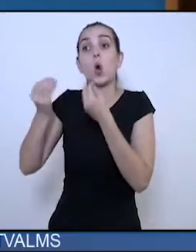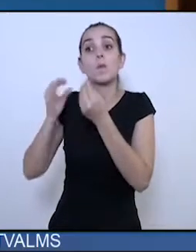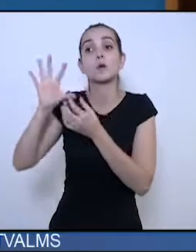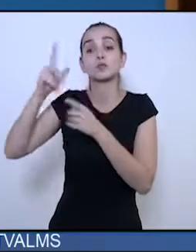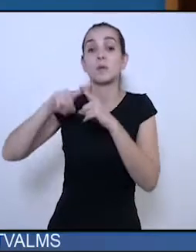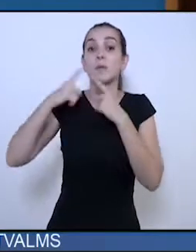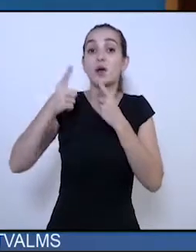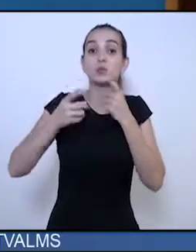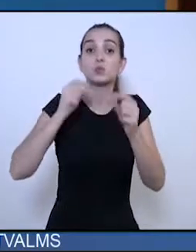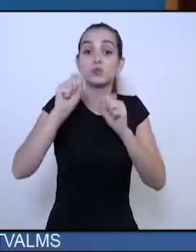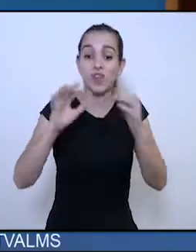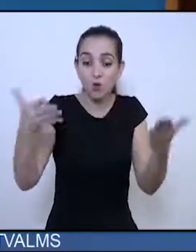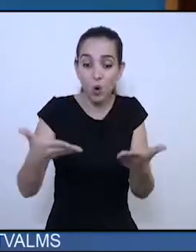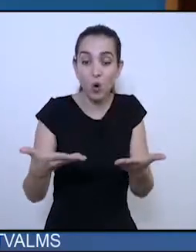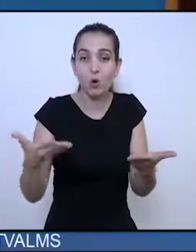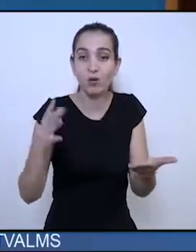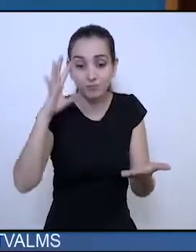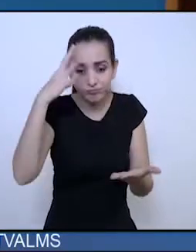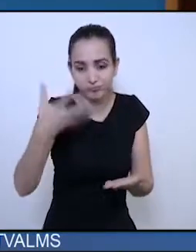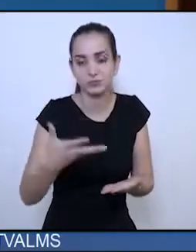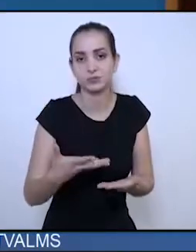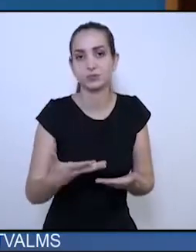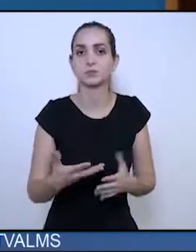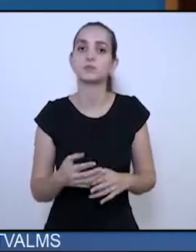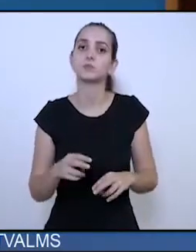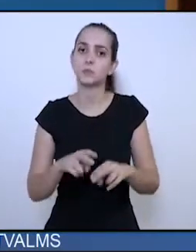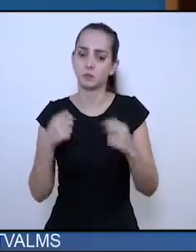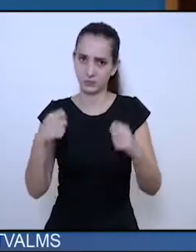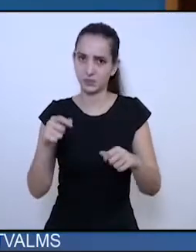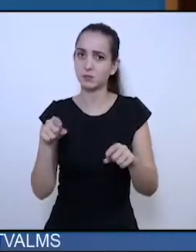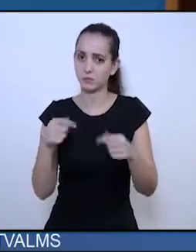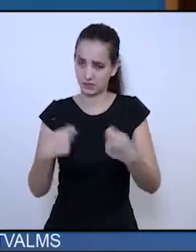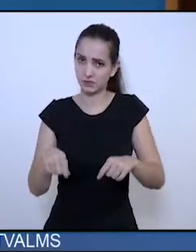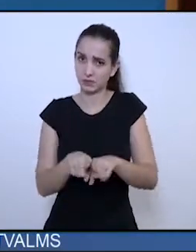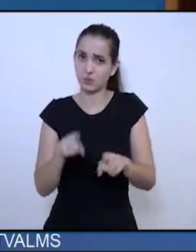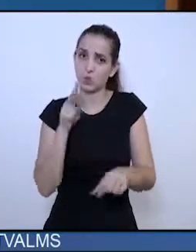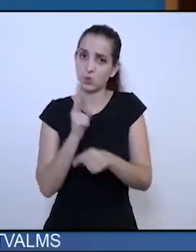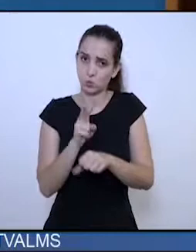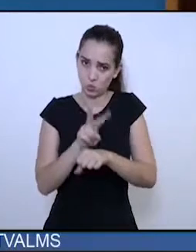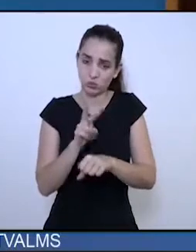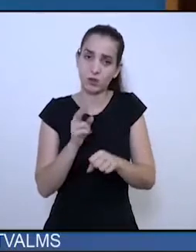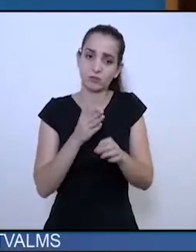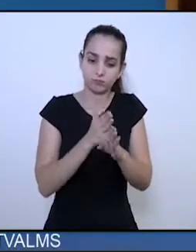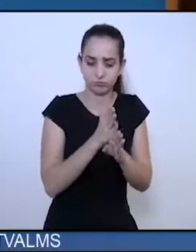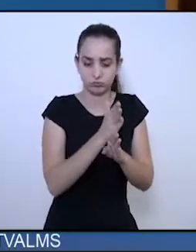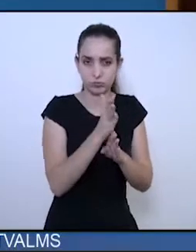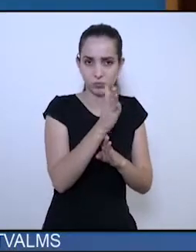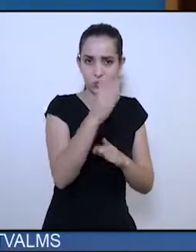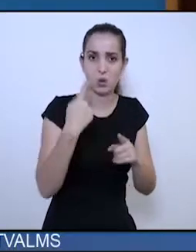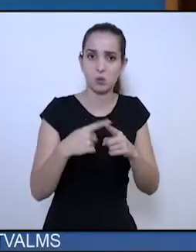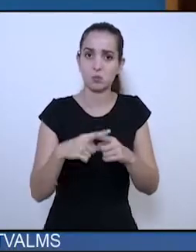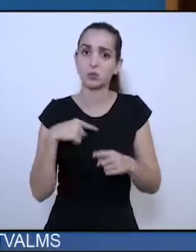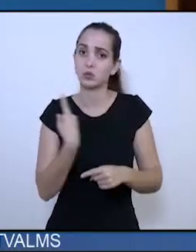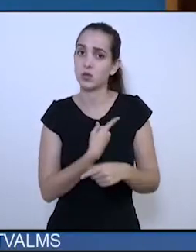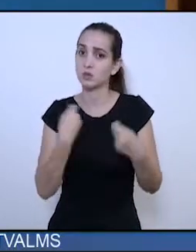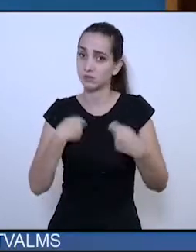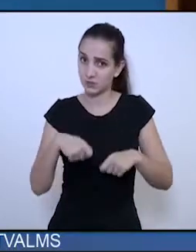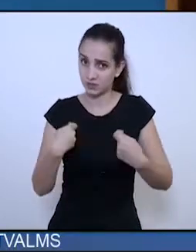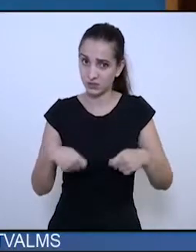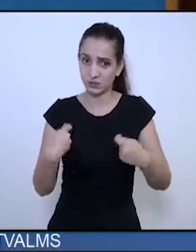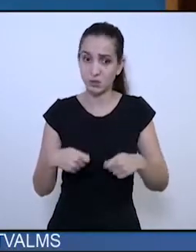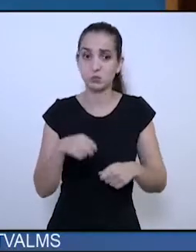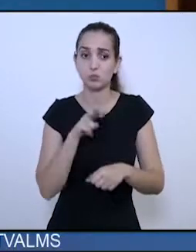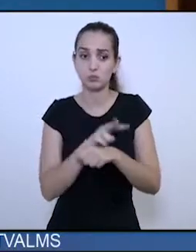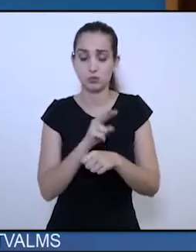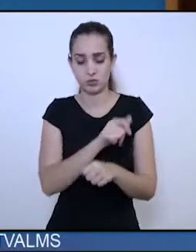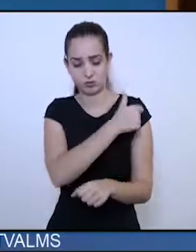efeitos. Agora, é evidente que tem que cuidar das fronteiras, porque nós podemos ter, não é, umas férias do crime organizado do Rio de Janeiro,